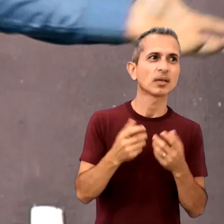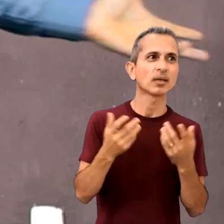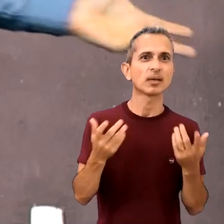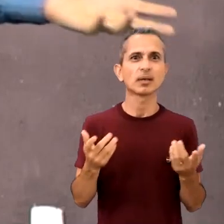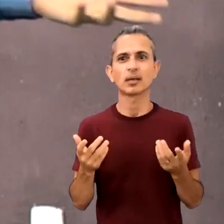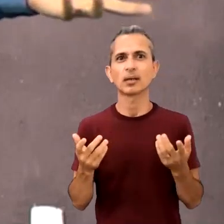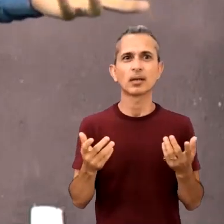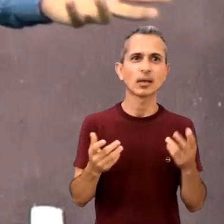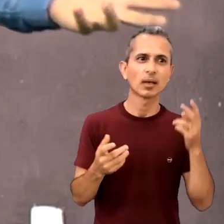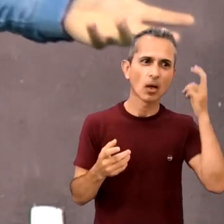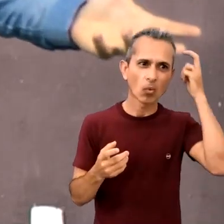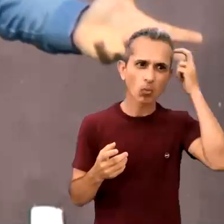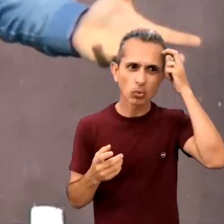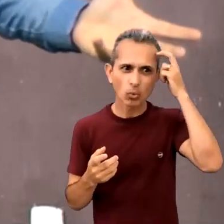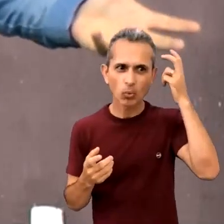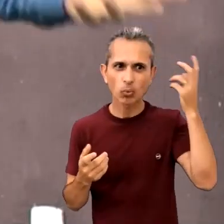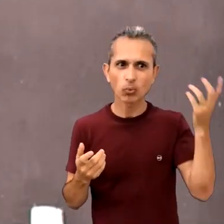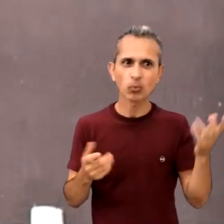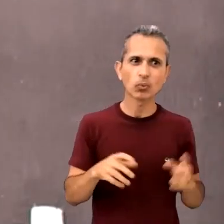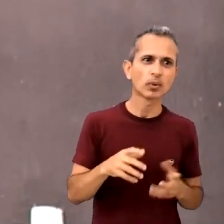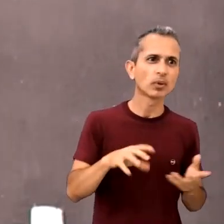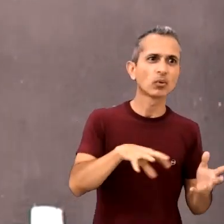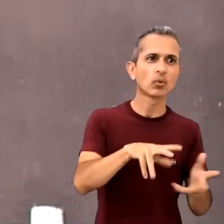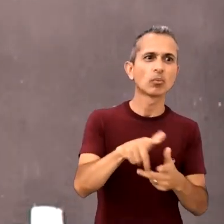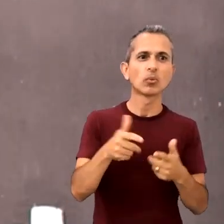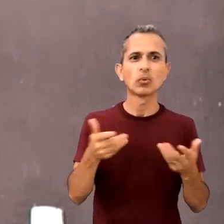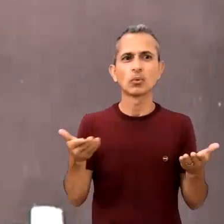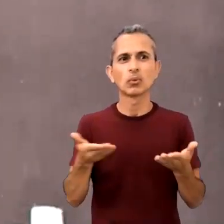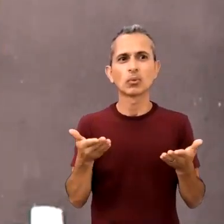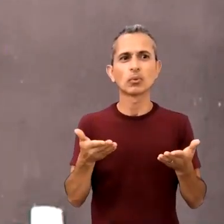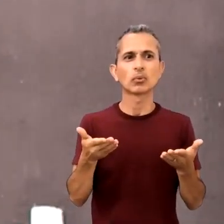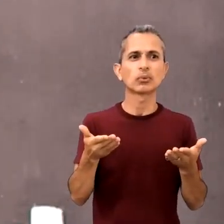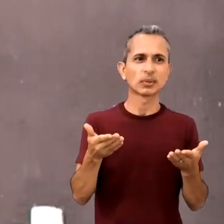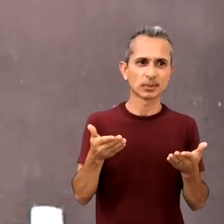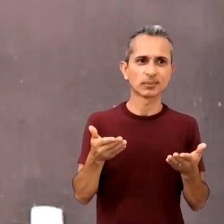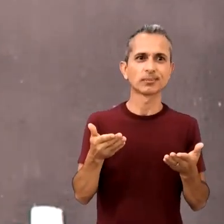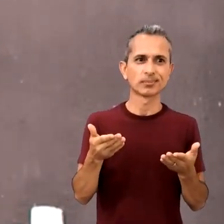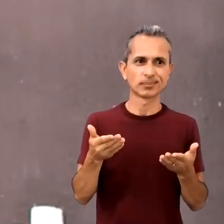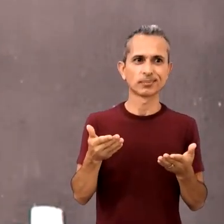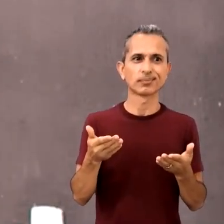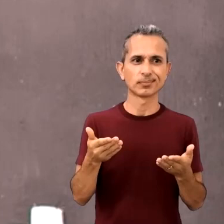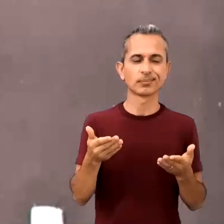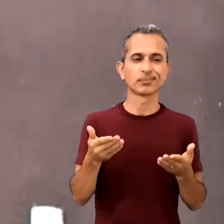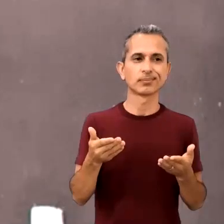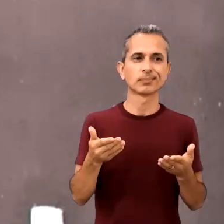a cultura, sendo subjugados lentamente.